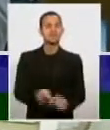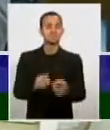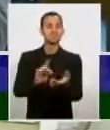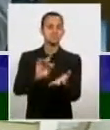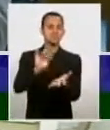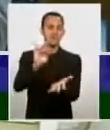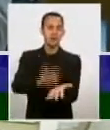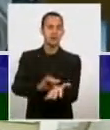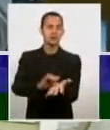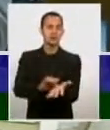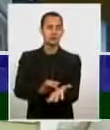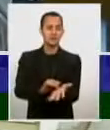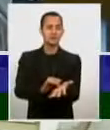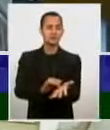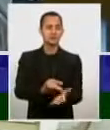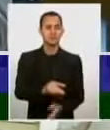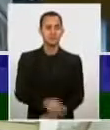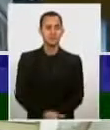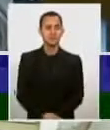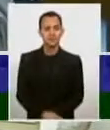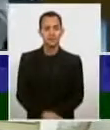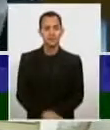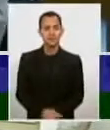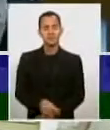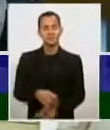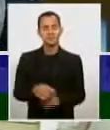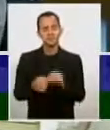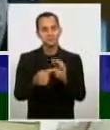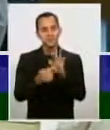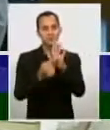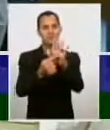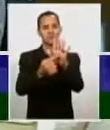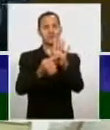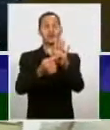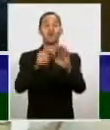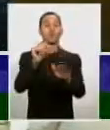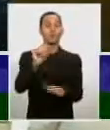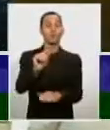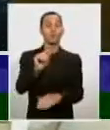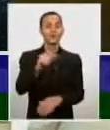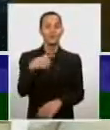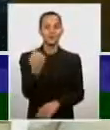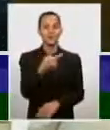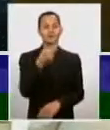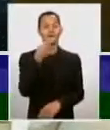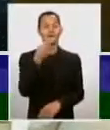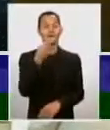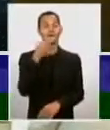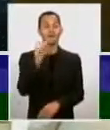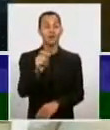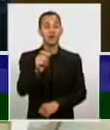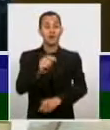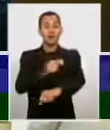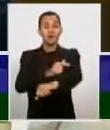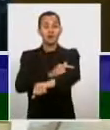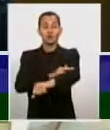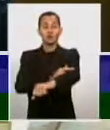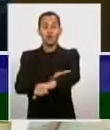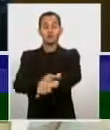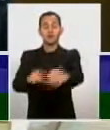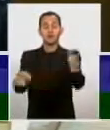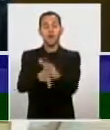realmente traz à tona aquilo que nós chamamos de educação de